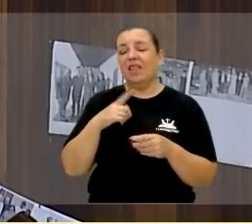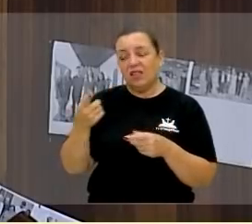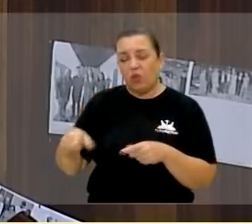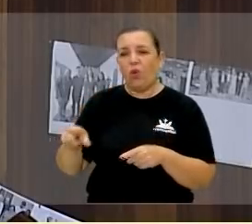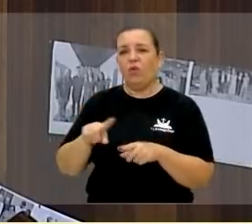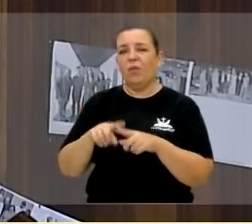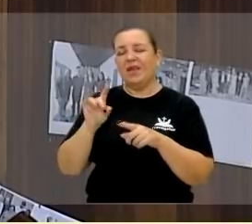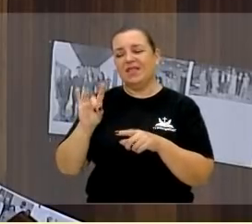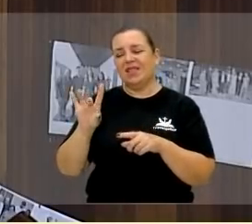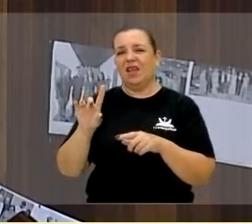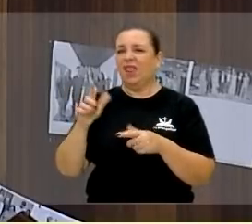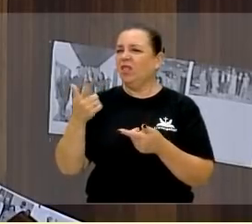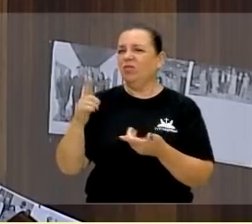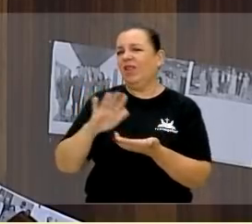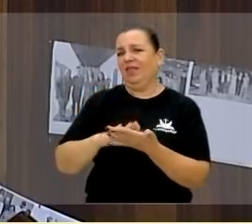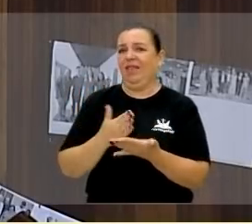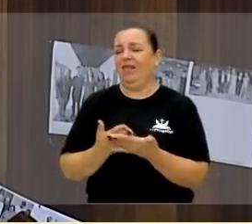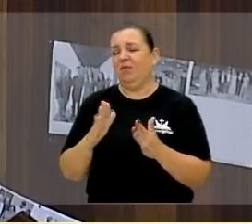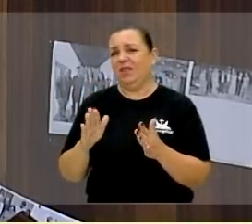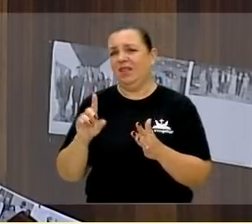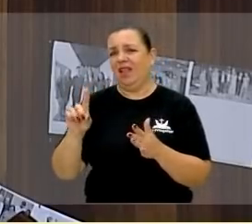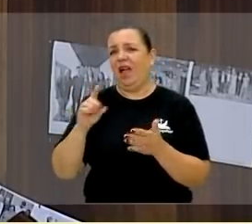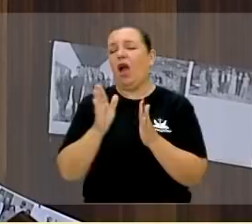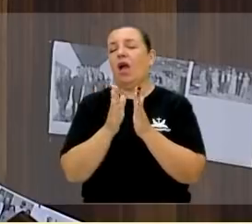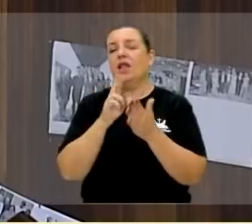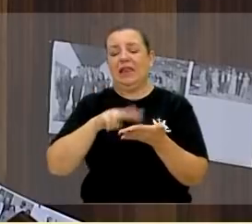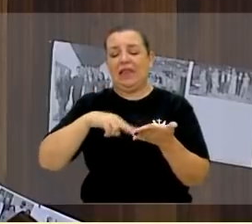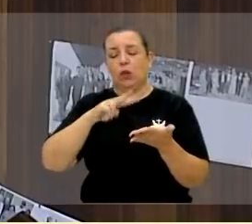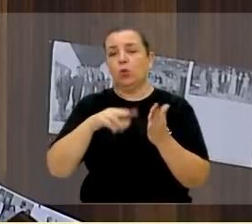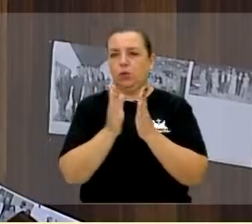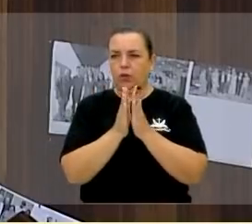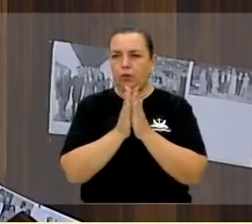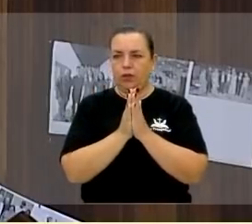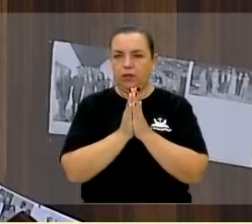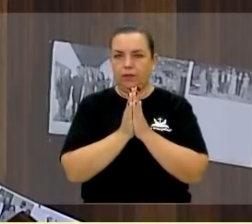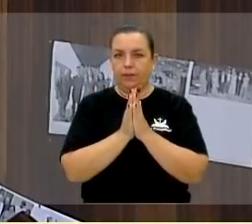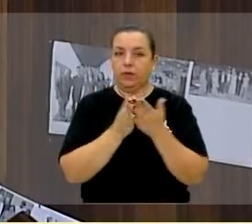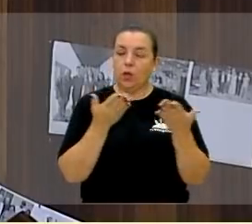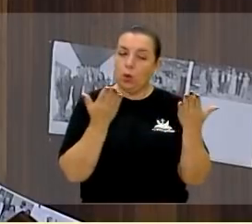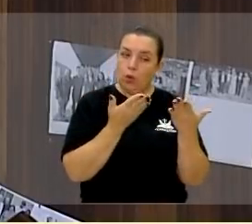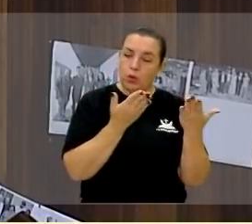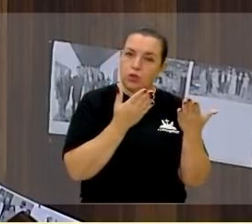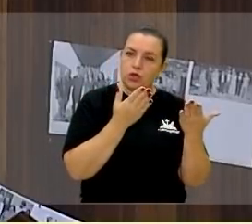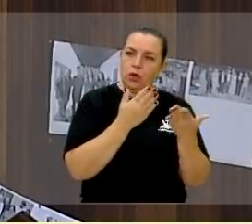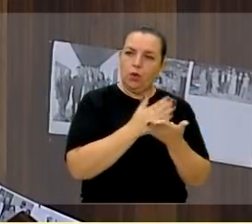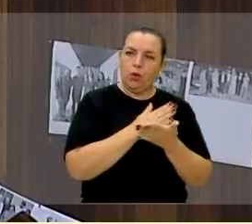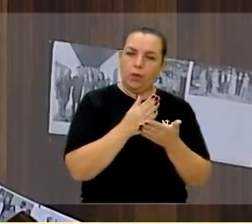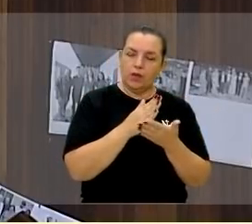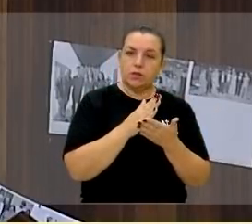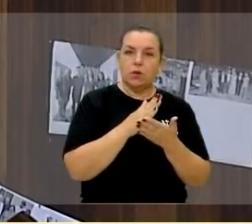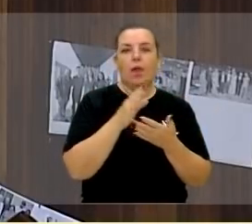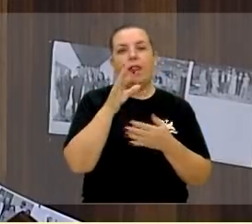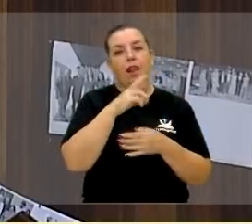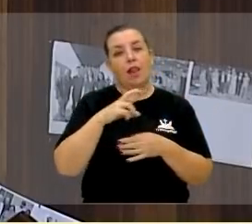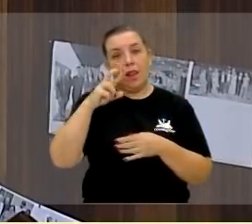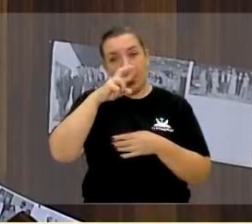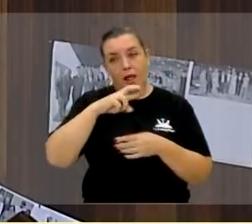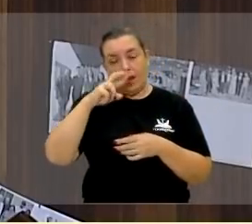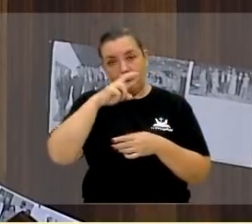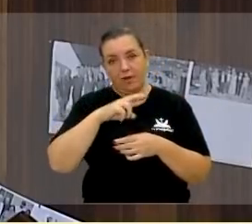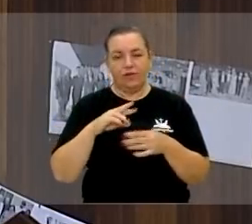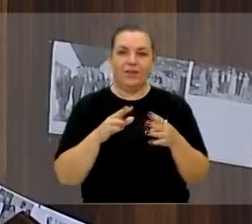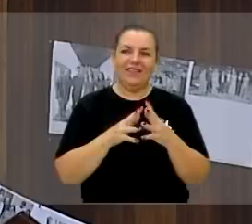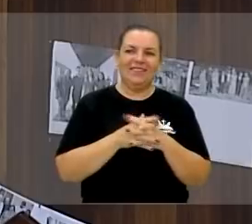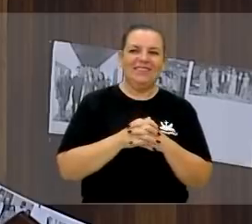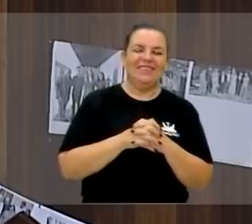ser um pouco tumultuada, porque eu começo às 19 a live. Lembra que eu falei, faça bolinho de chuva,